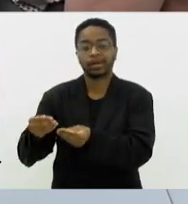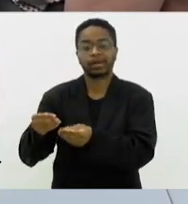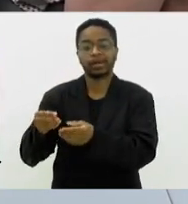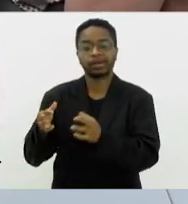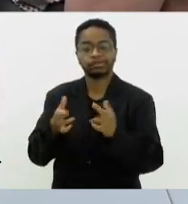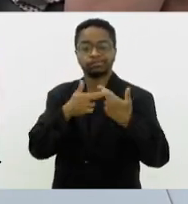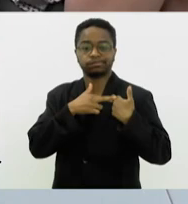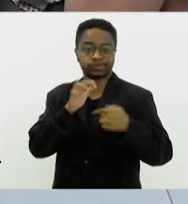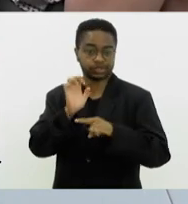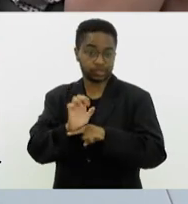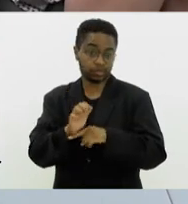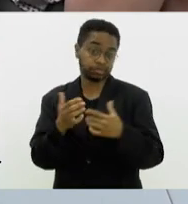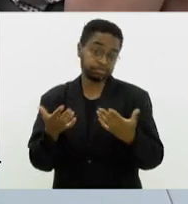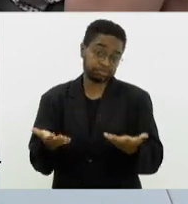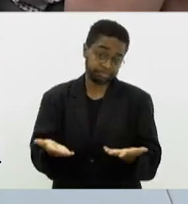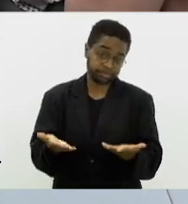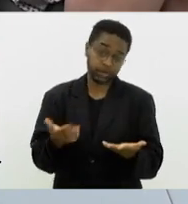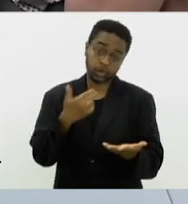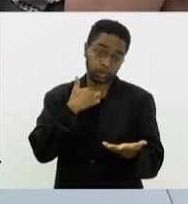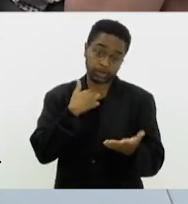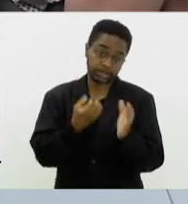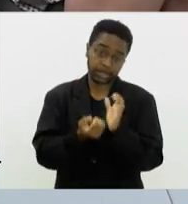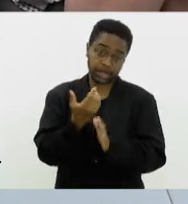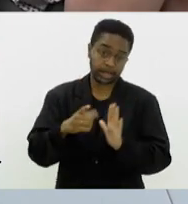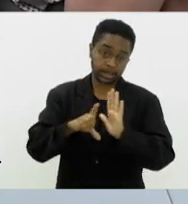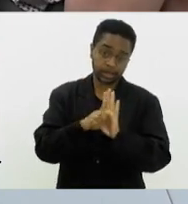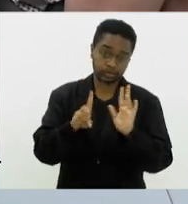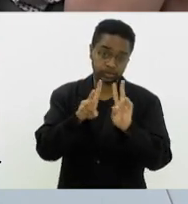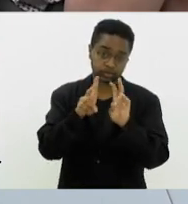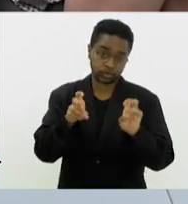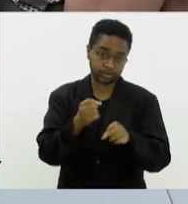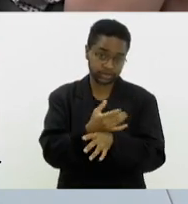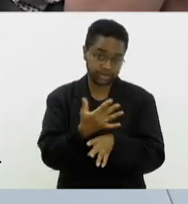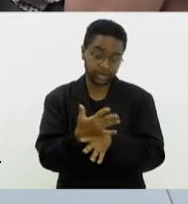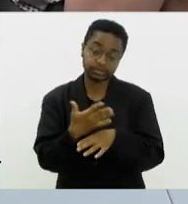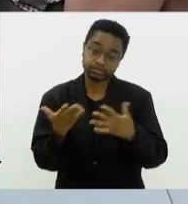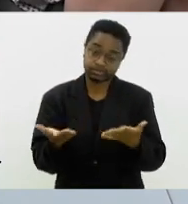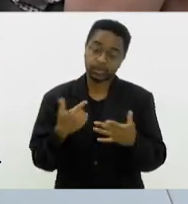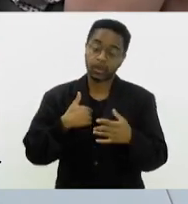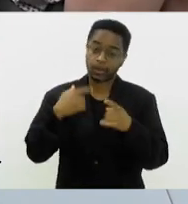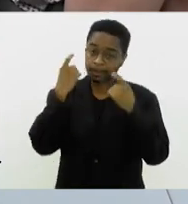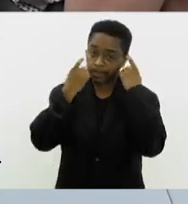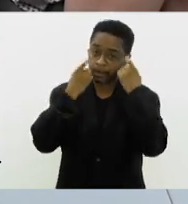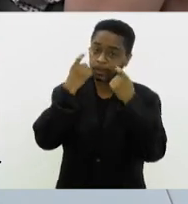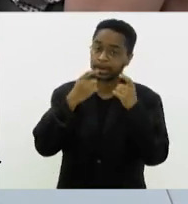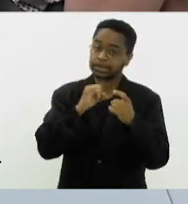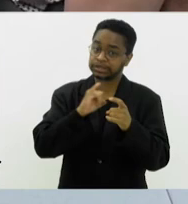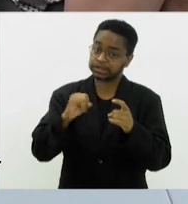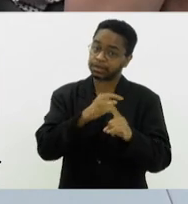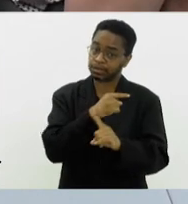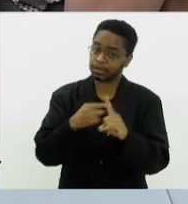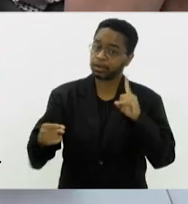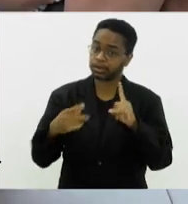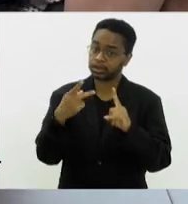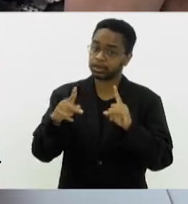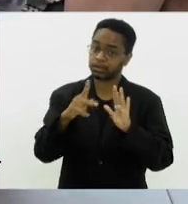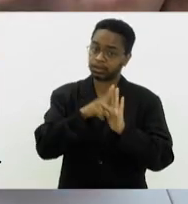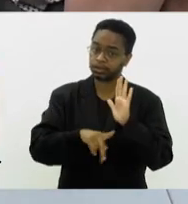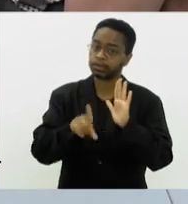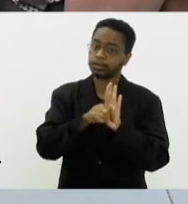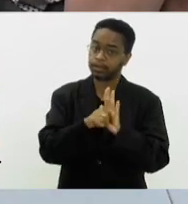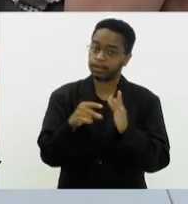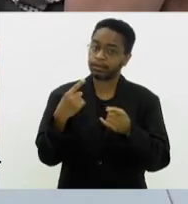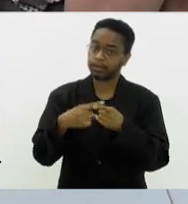município. Então, eu fico muito preocupado com o veto ao seu projeto de lei poder ser aqui derrubado, porque